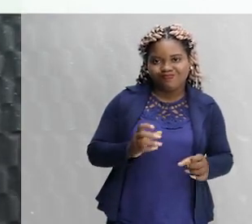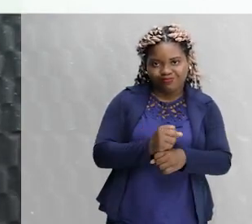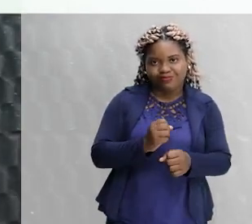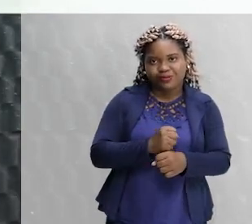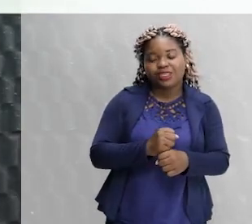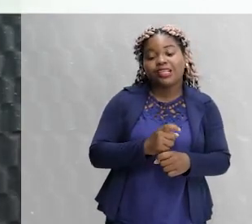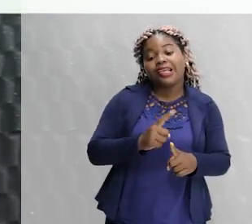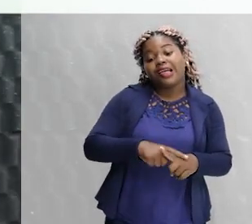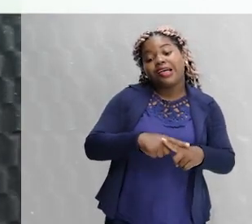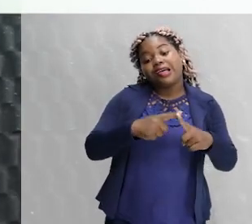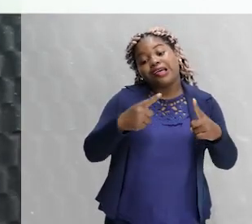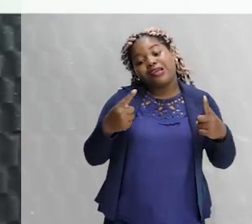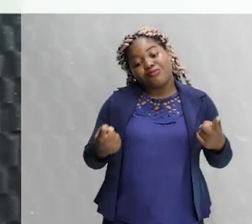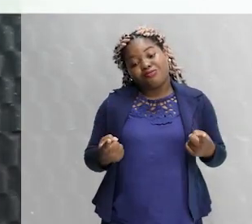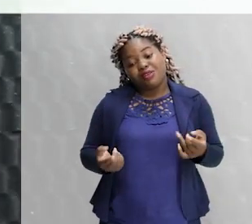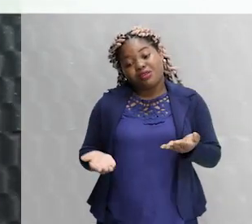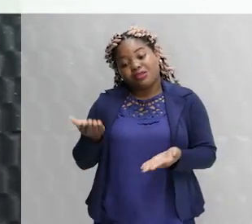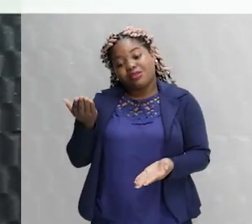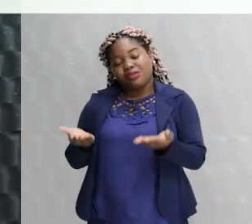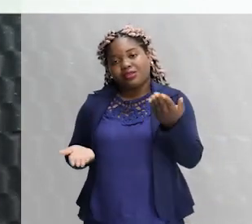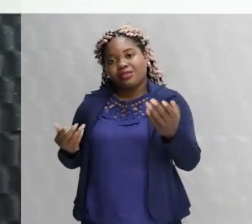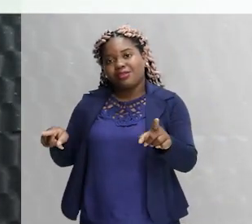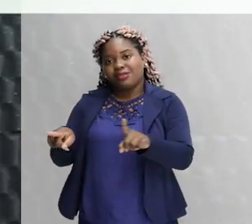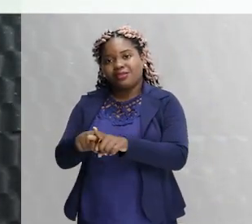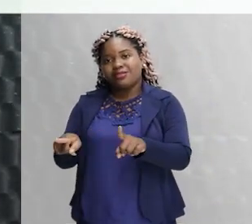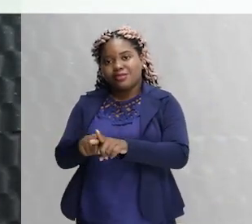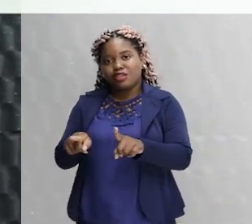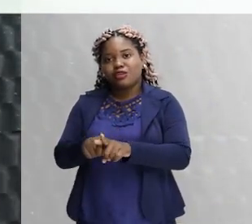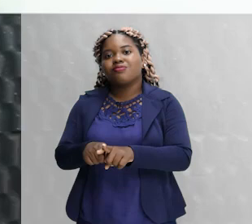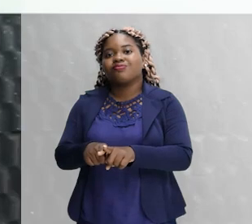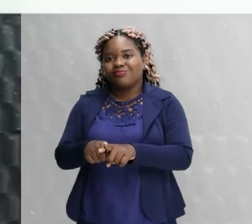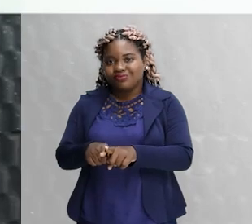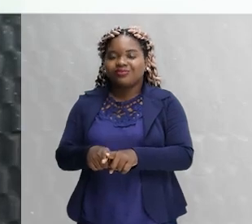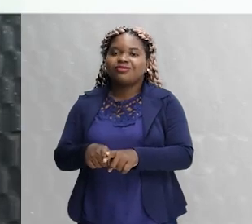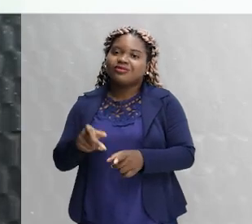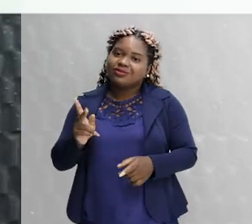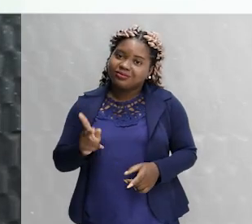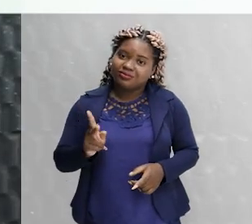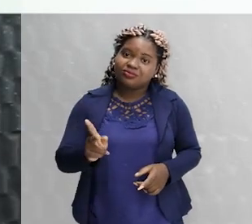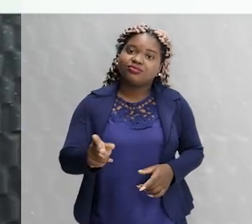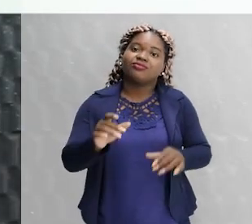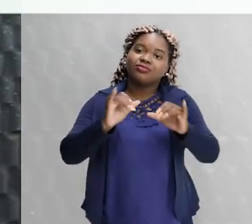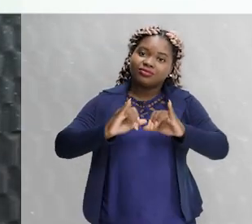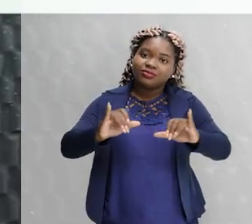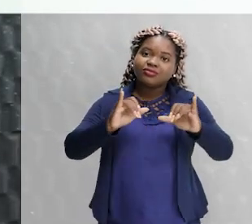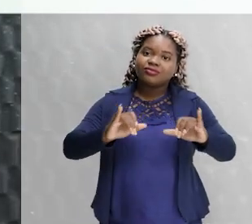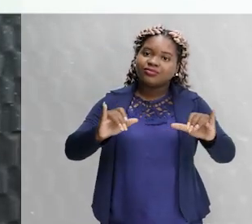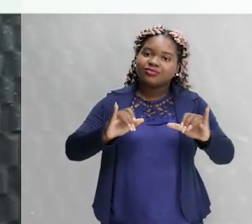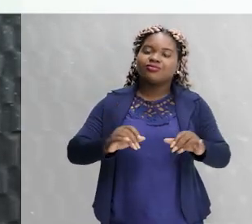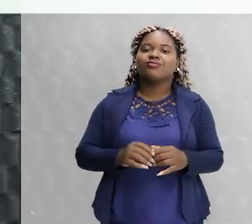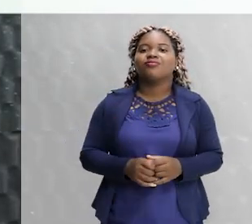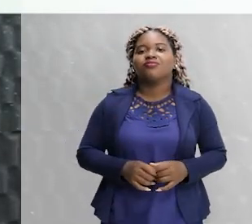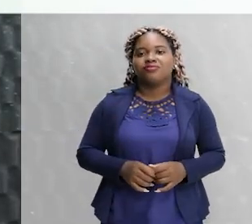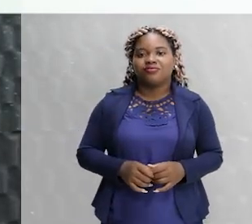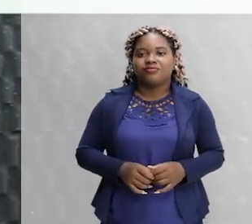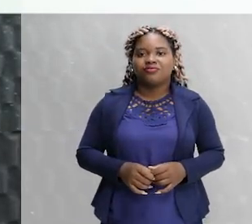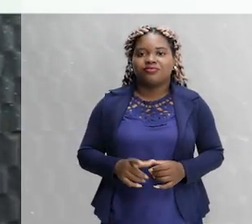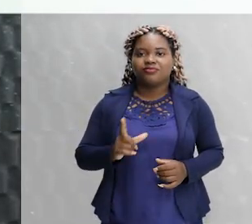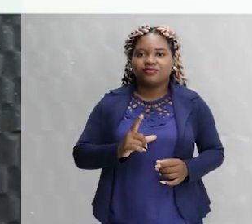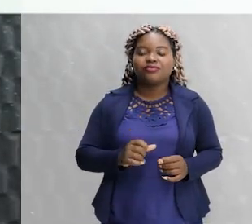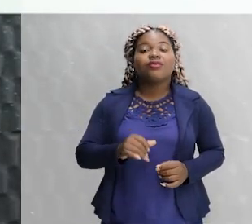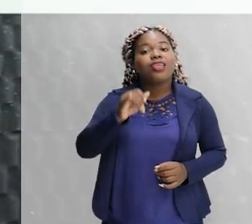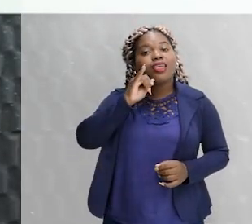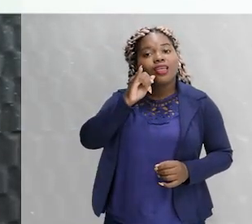diferente, mas esse peso também ele pode ser a frequência com que um dado aparece, tá? Por exemplo,